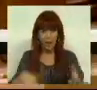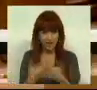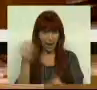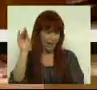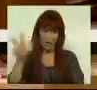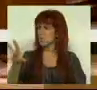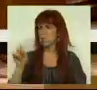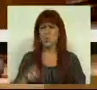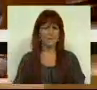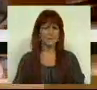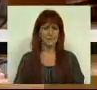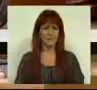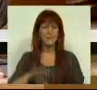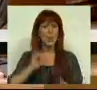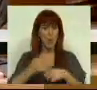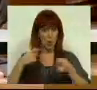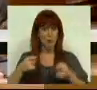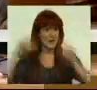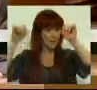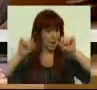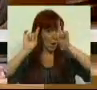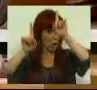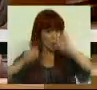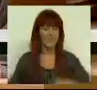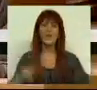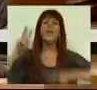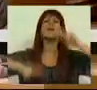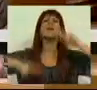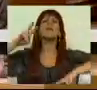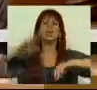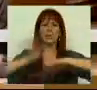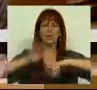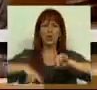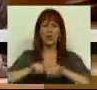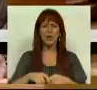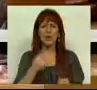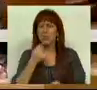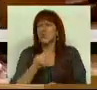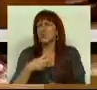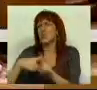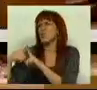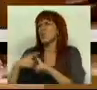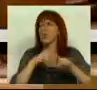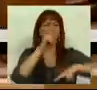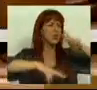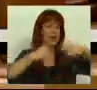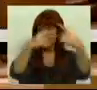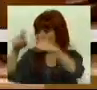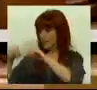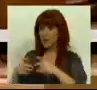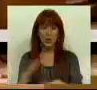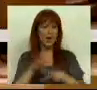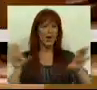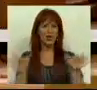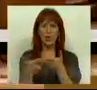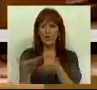Nunca. Outra despesa muito má é a despesa fiscal que decorre dos vastíssimos benefícios fiscais que têm os